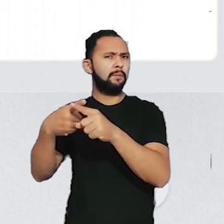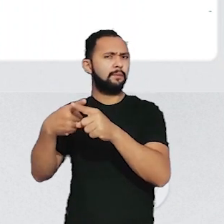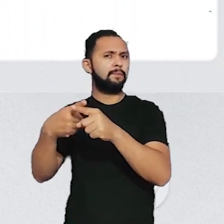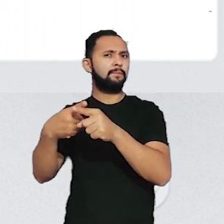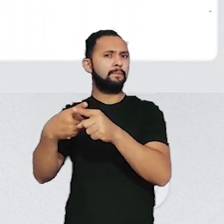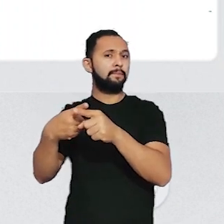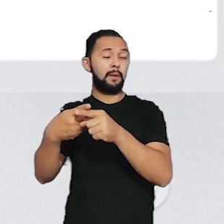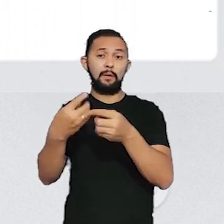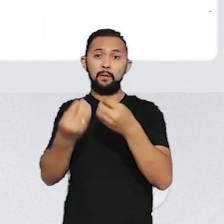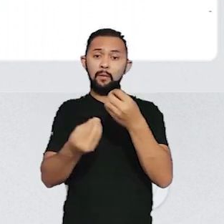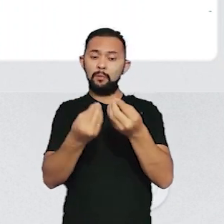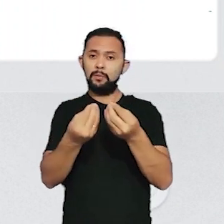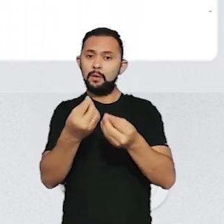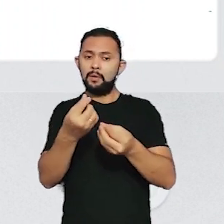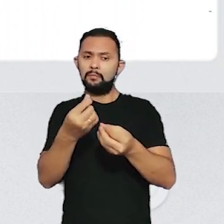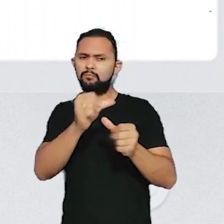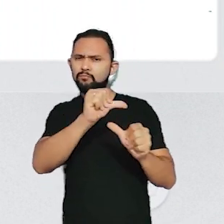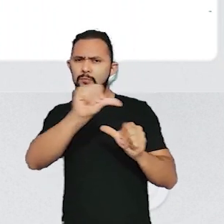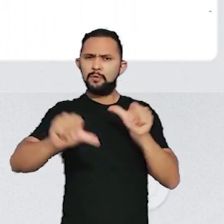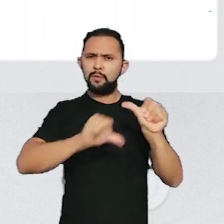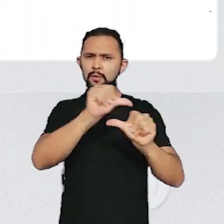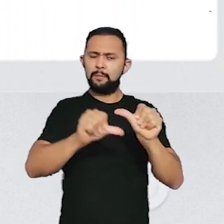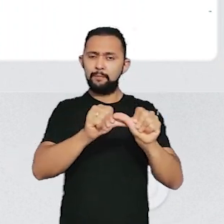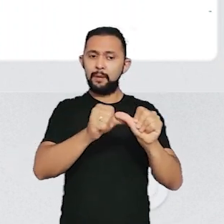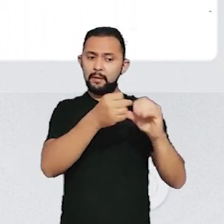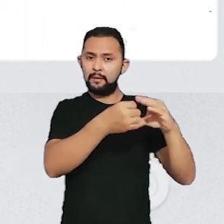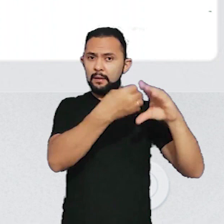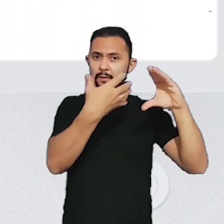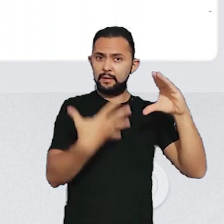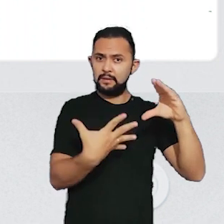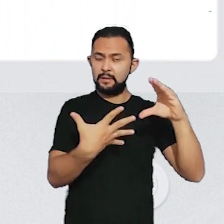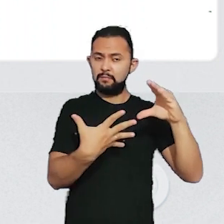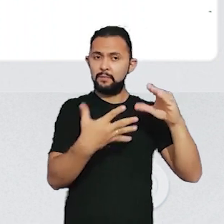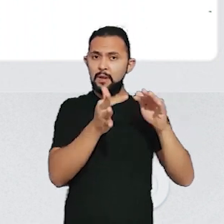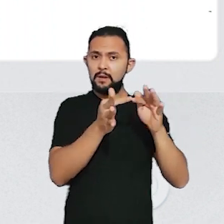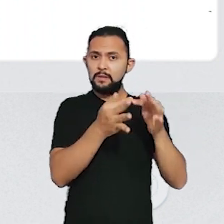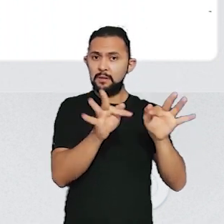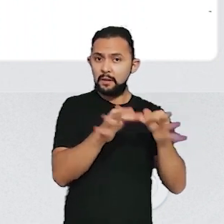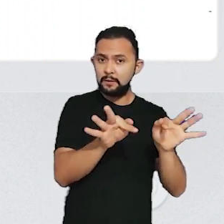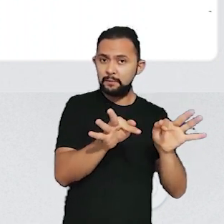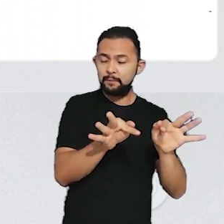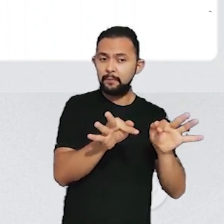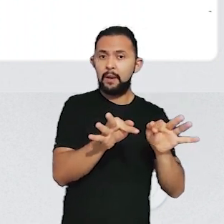vai conseguir fazer essas classificações sintáticas, tá? Então, a oração substantiva requer